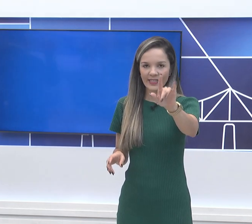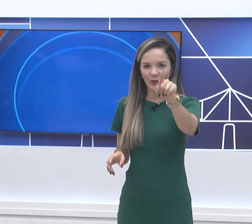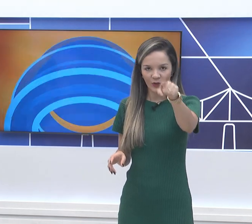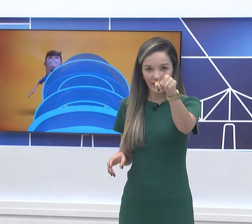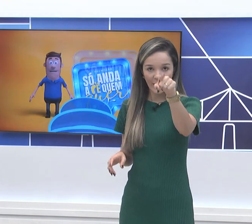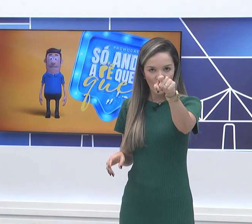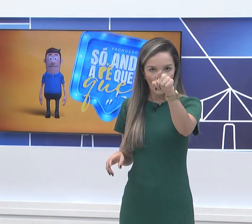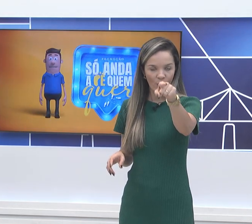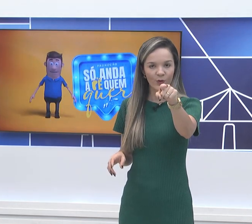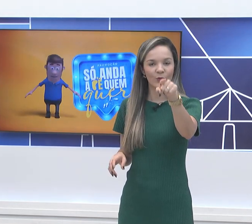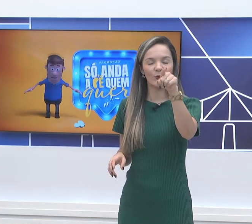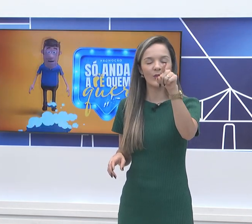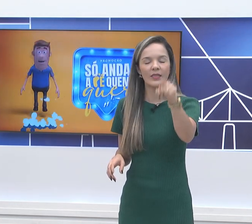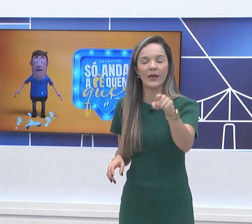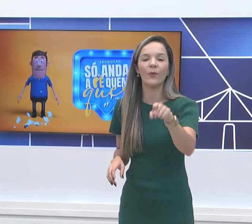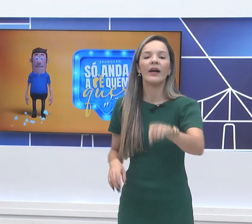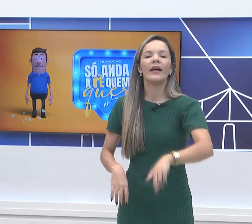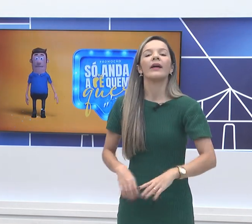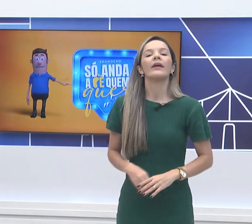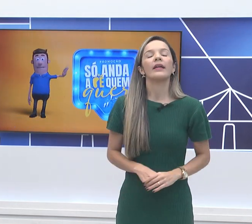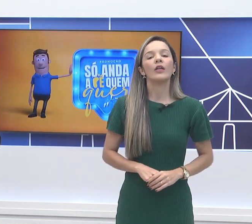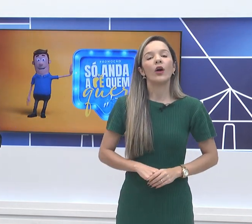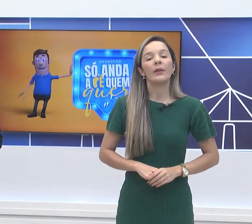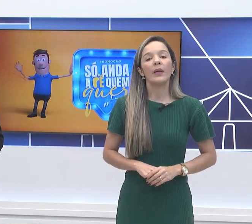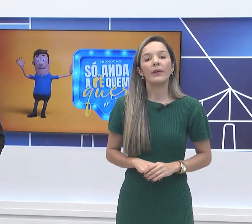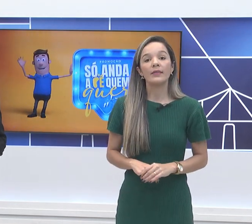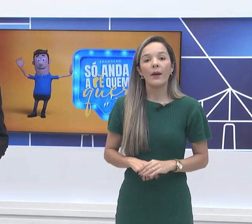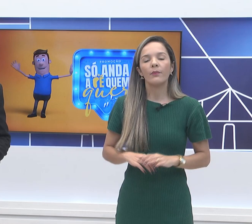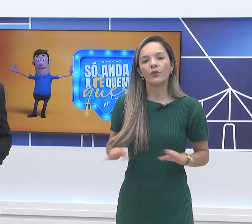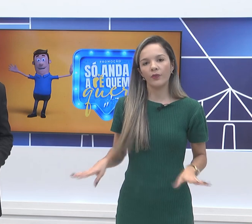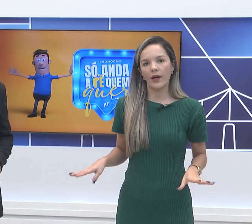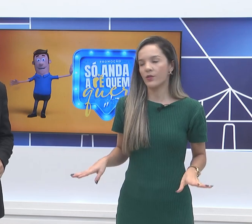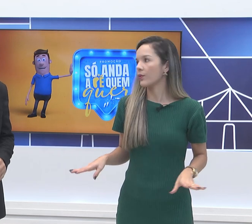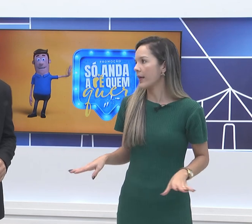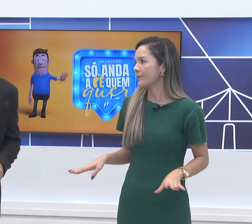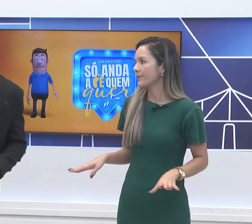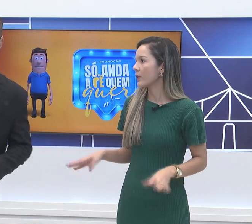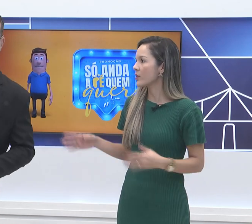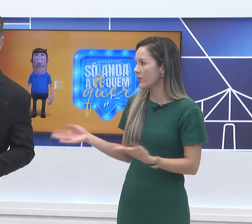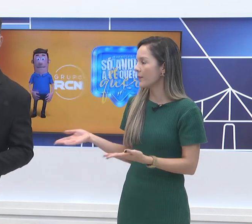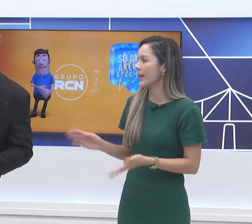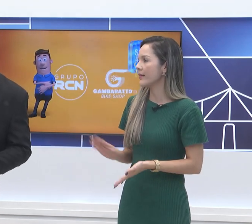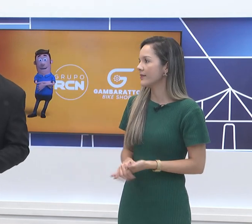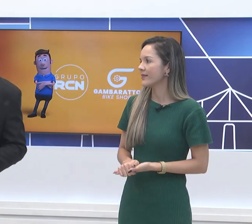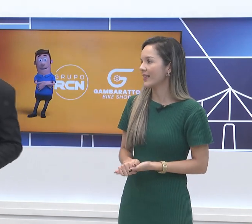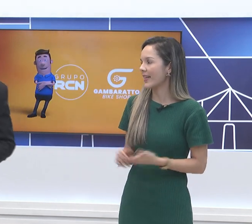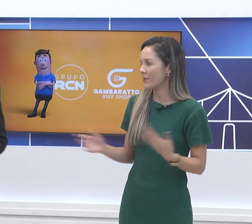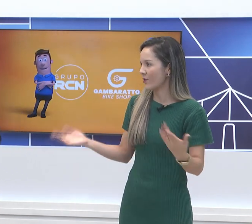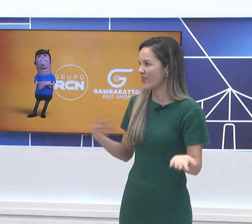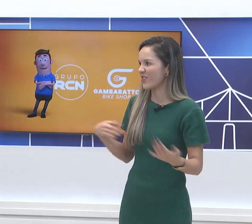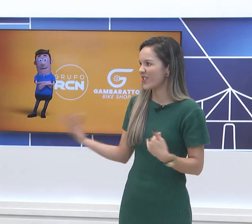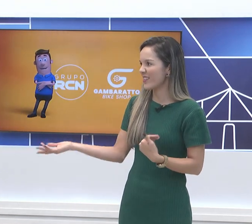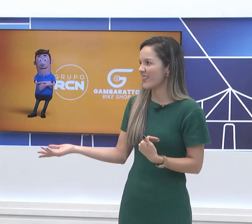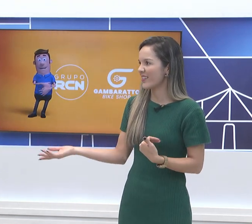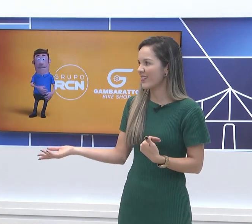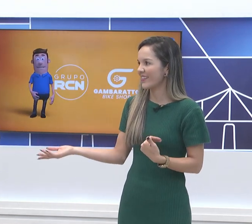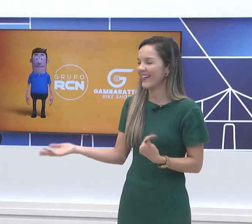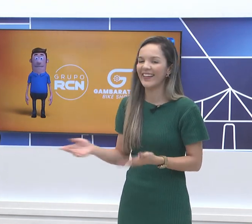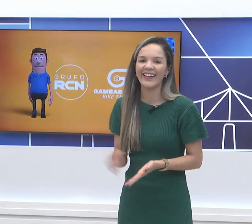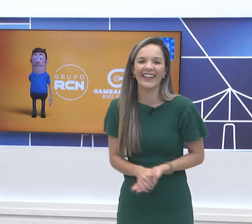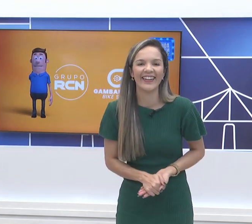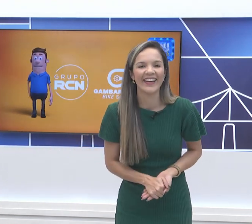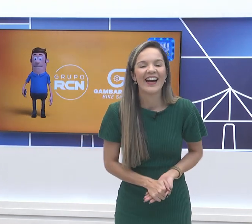R$500 no teu bolso, no seu. No seu? E olha, pra participar é muito fácil, né? No seu também. Será que a pessoa vai dividir?